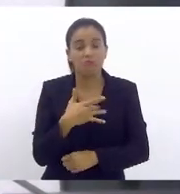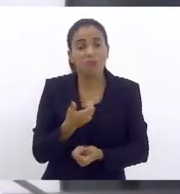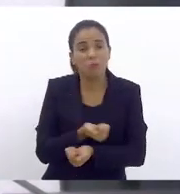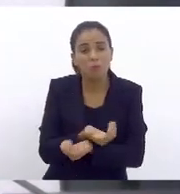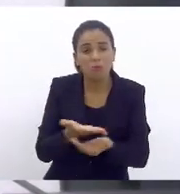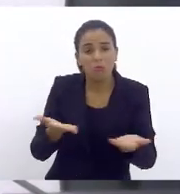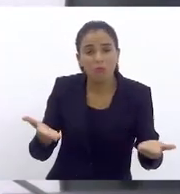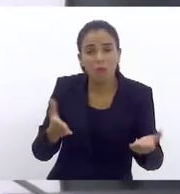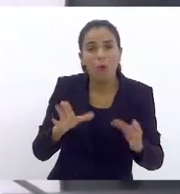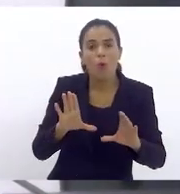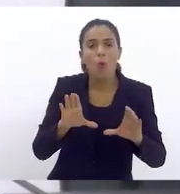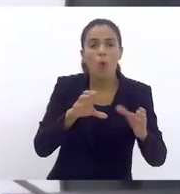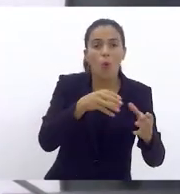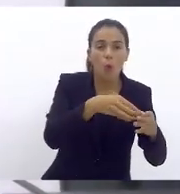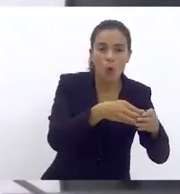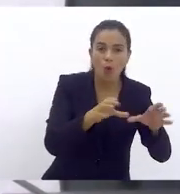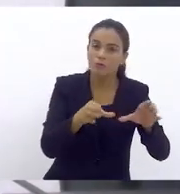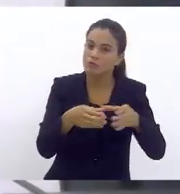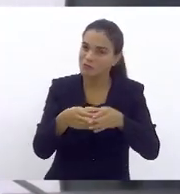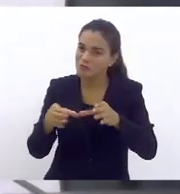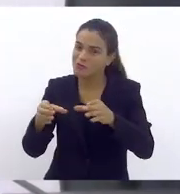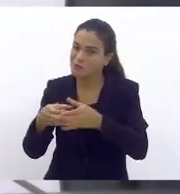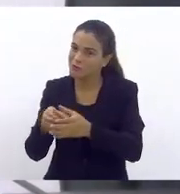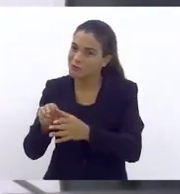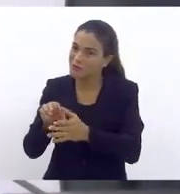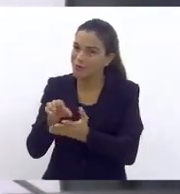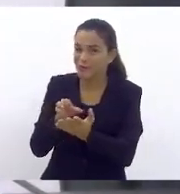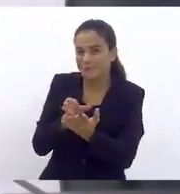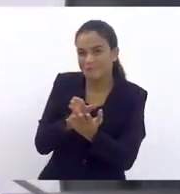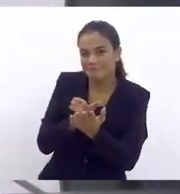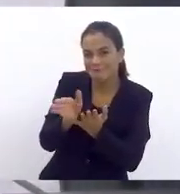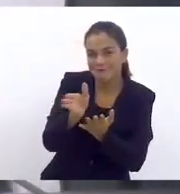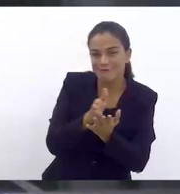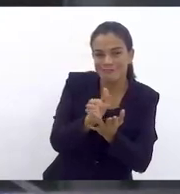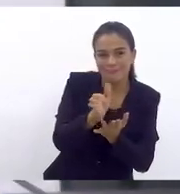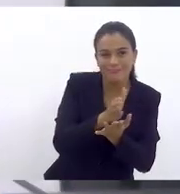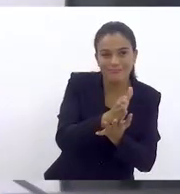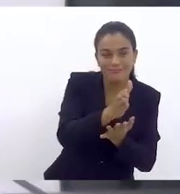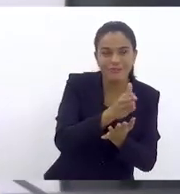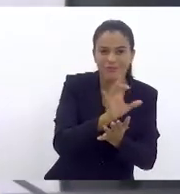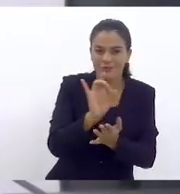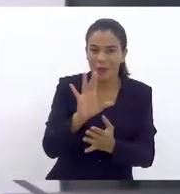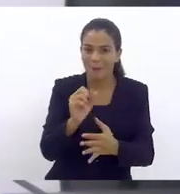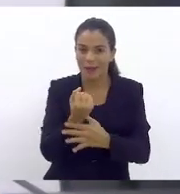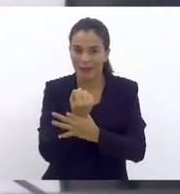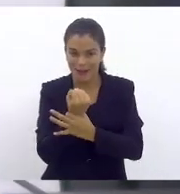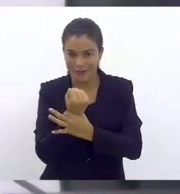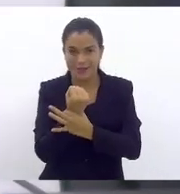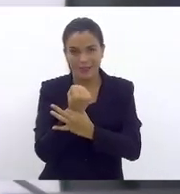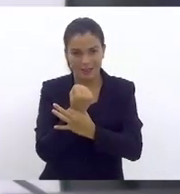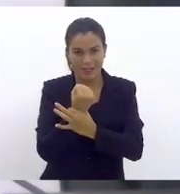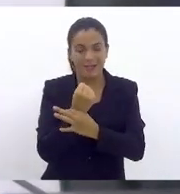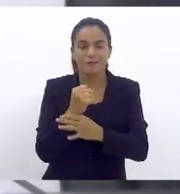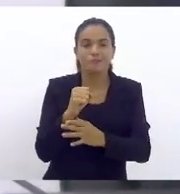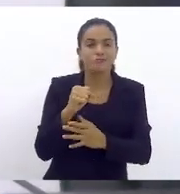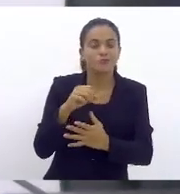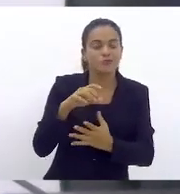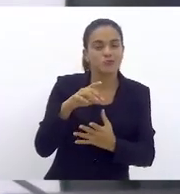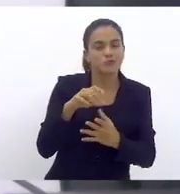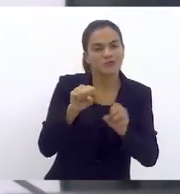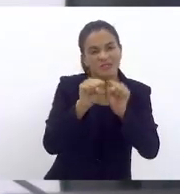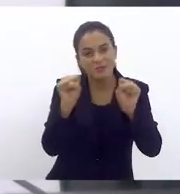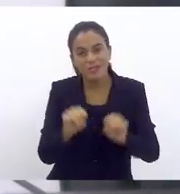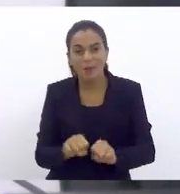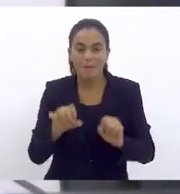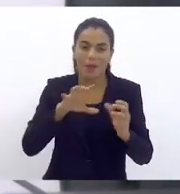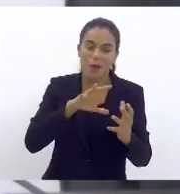um conjunto de dimensões absolutamente centrais não apenas para garantia do sistema Universal mas também